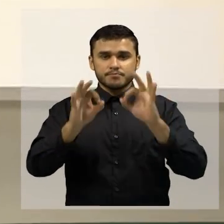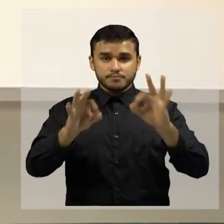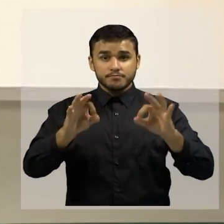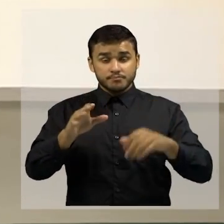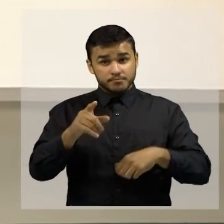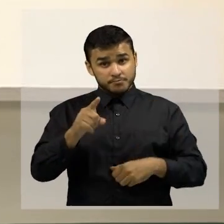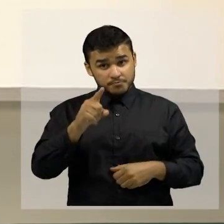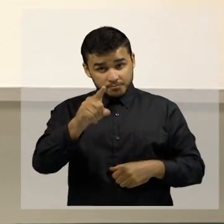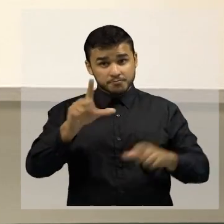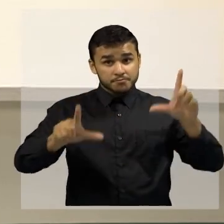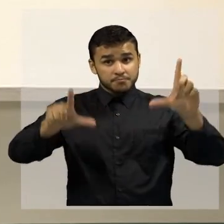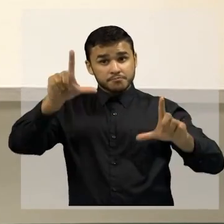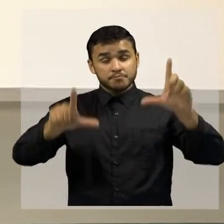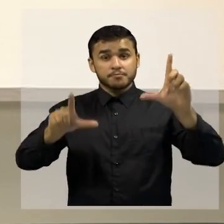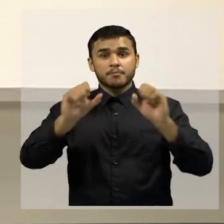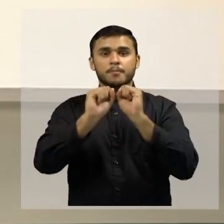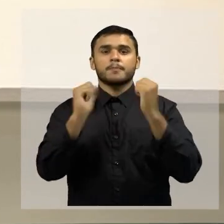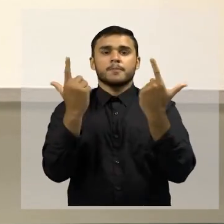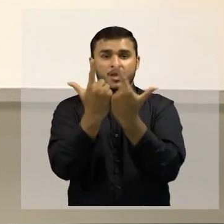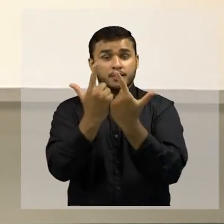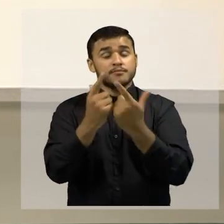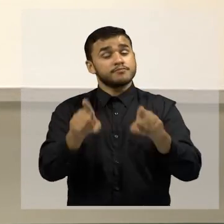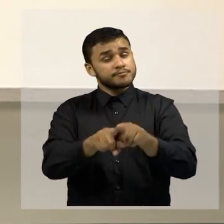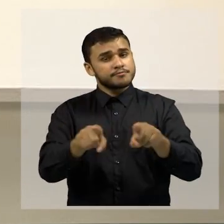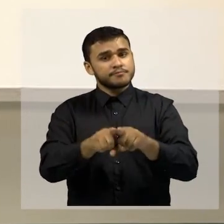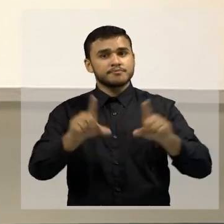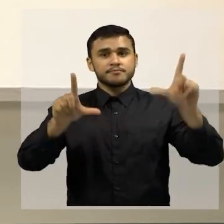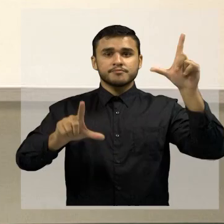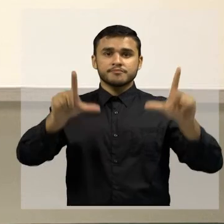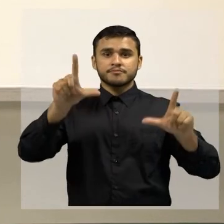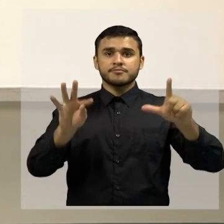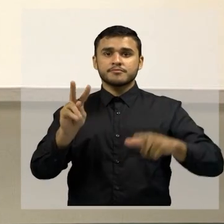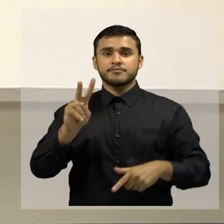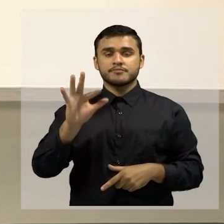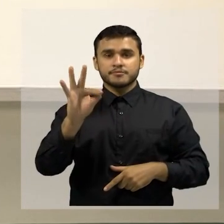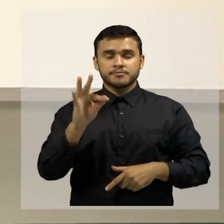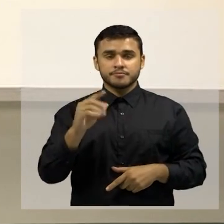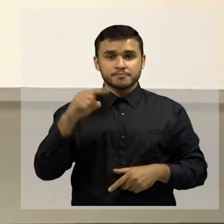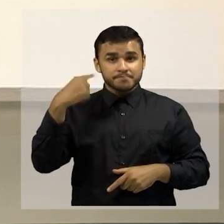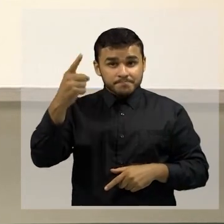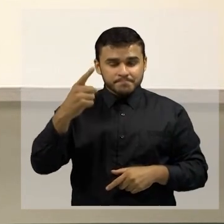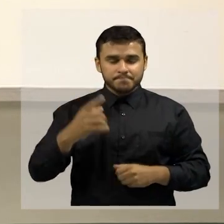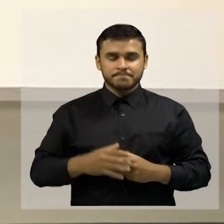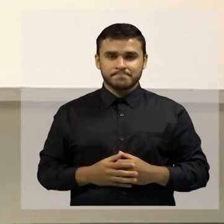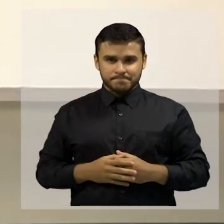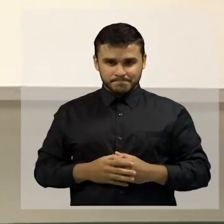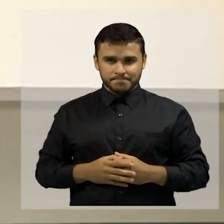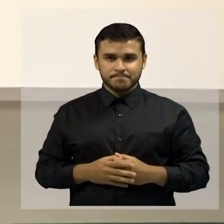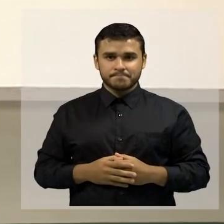TV, assiste pela TV Assembleia e também aqui pela TV Fortaleza. Até o nosso próximo encontro.